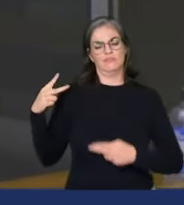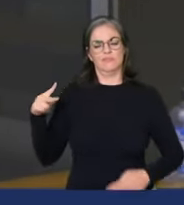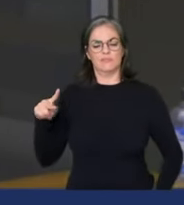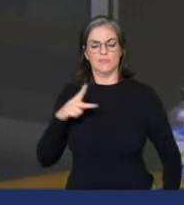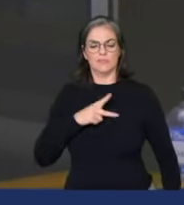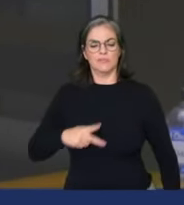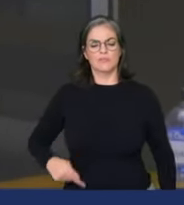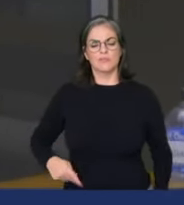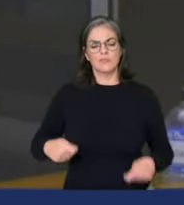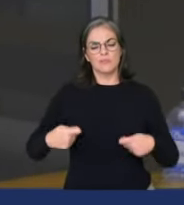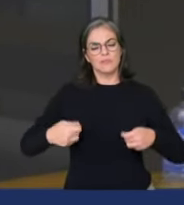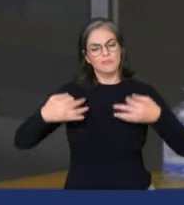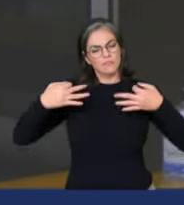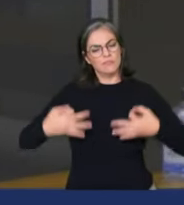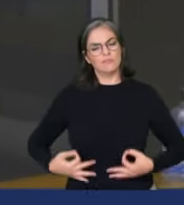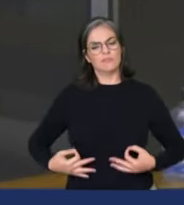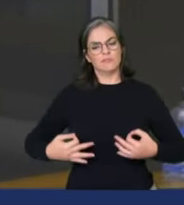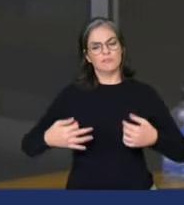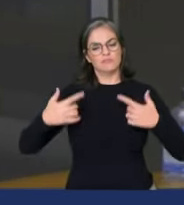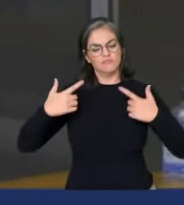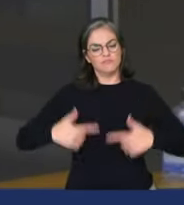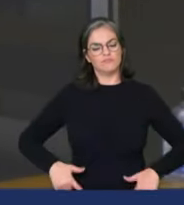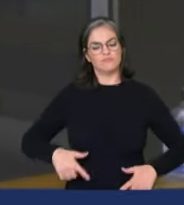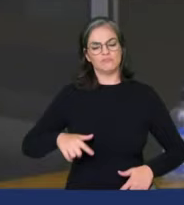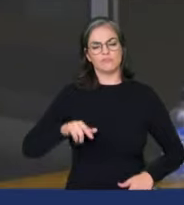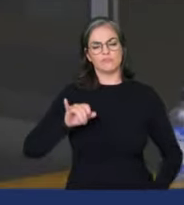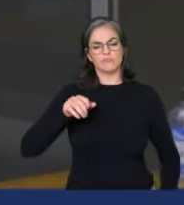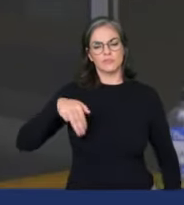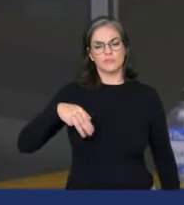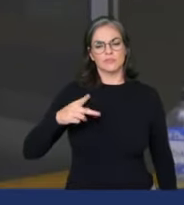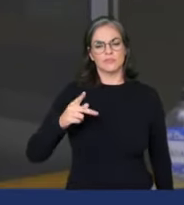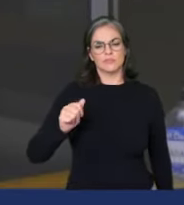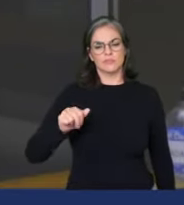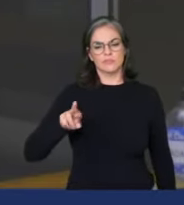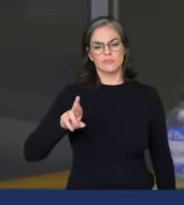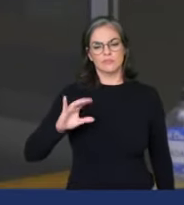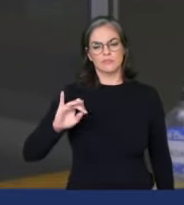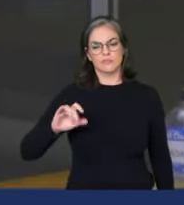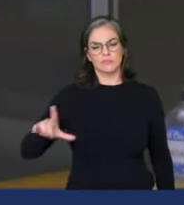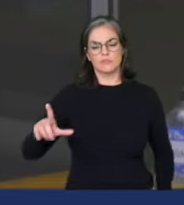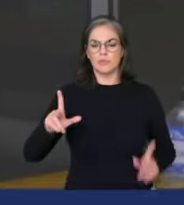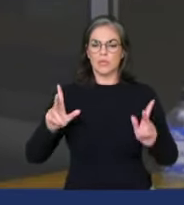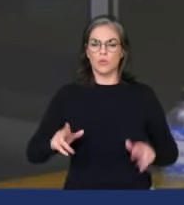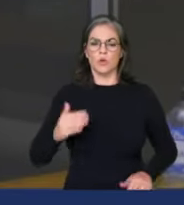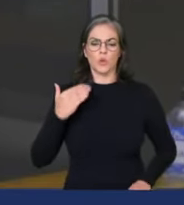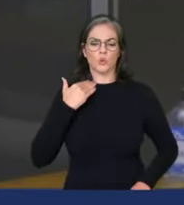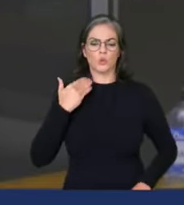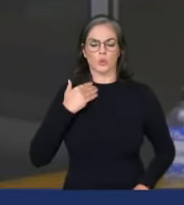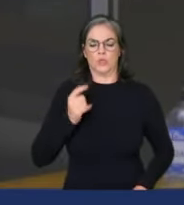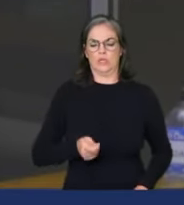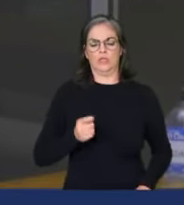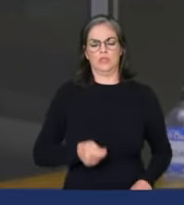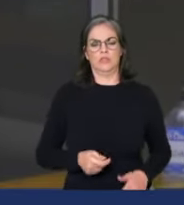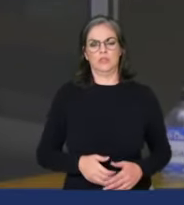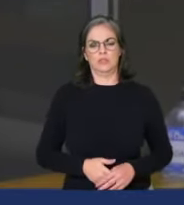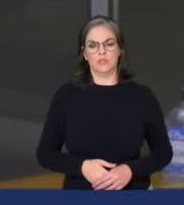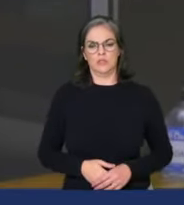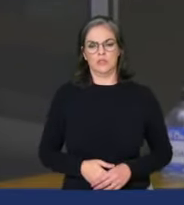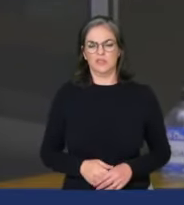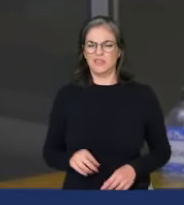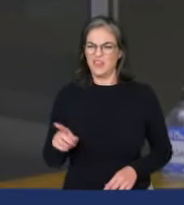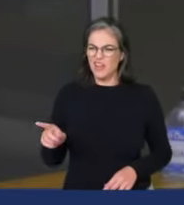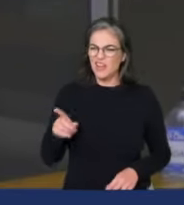imparcial, que deve ser aqui, na verdade, um juiz, sentado na mesa, dizer que por ele a Petrobras já tinha sido